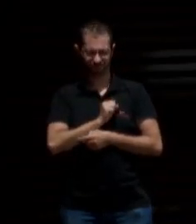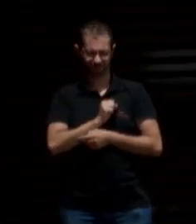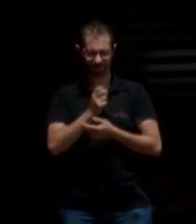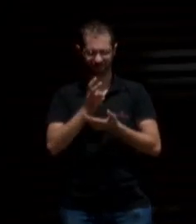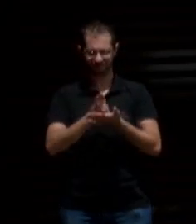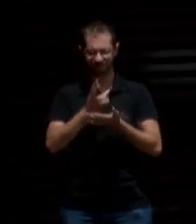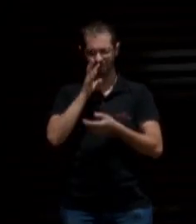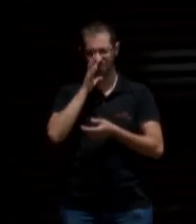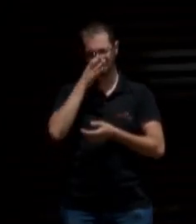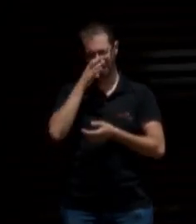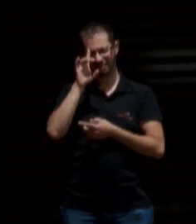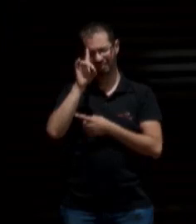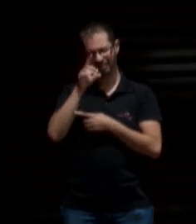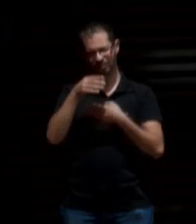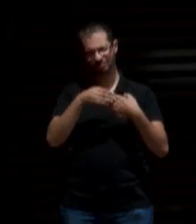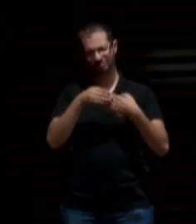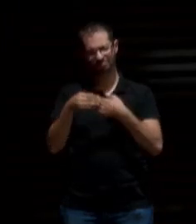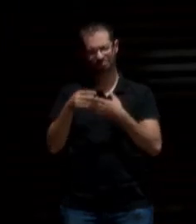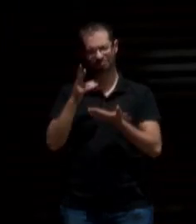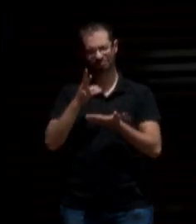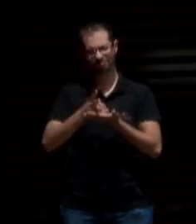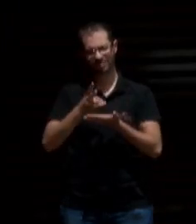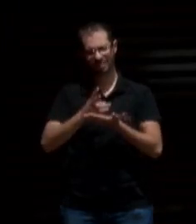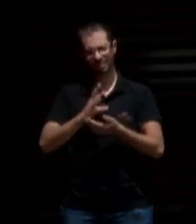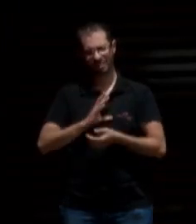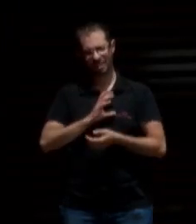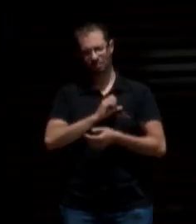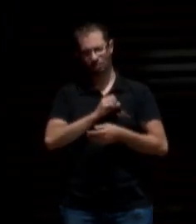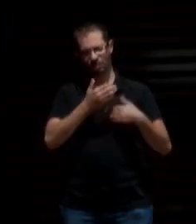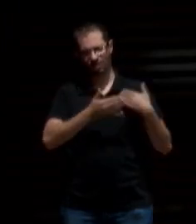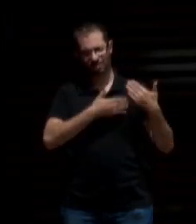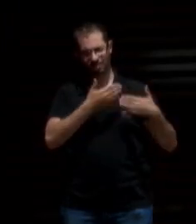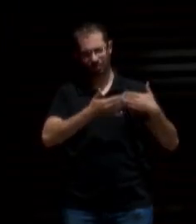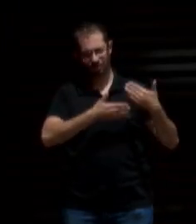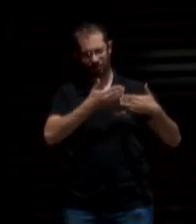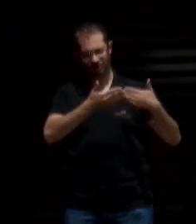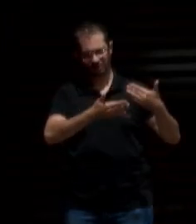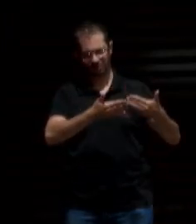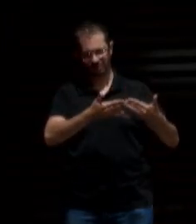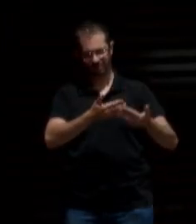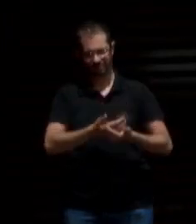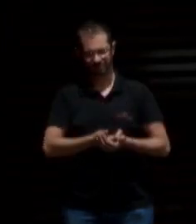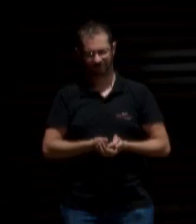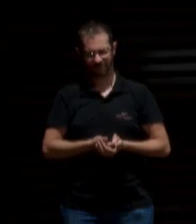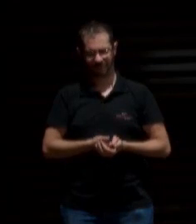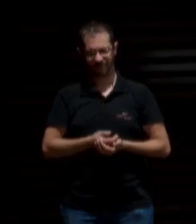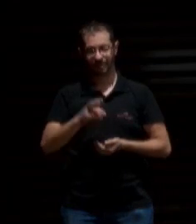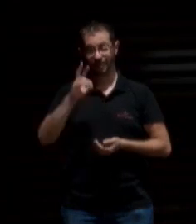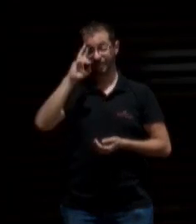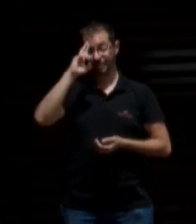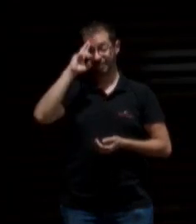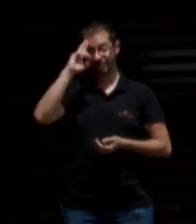Senhor continua nos conduzindo em amor e em crescimento. Nós, Senhor, ao olharmos para